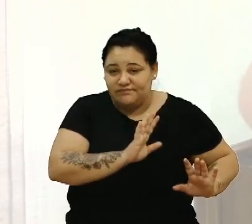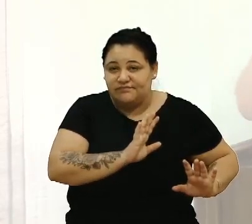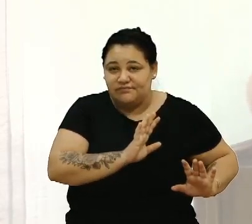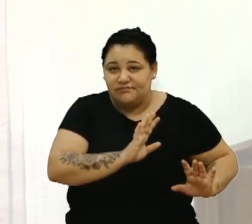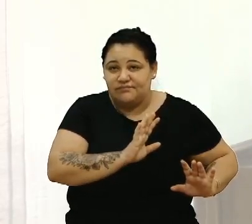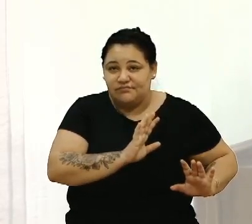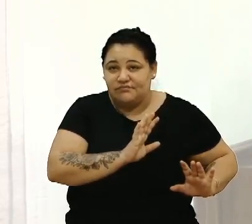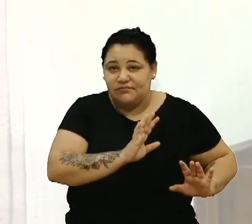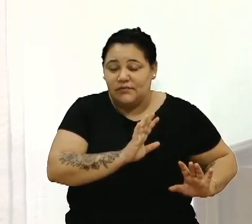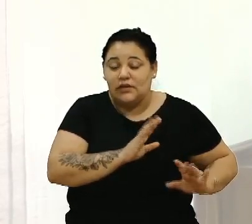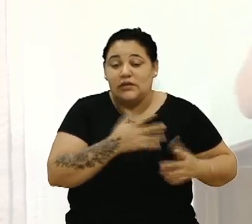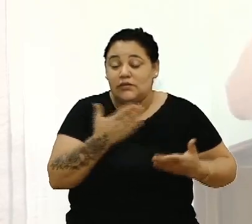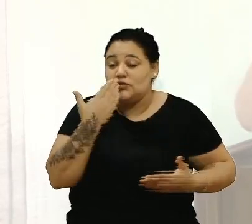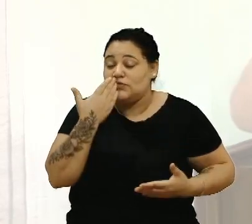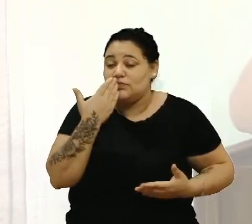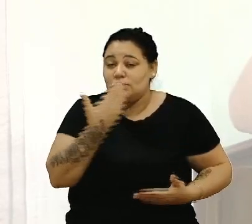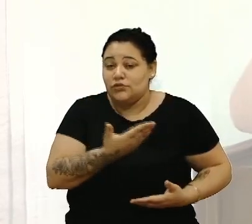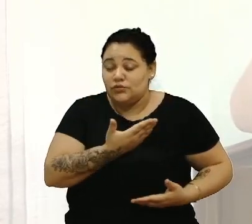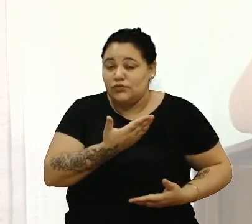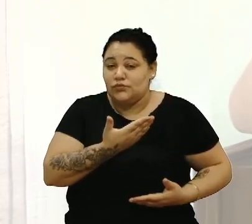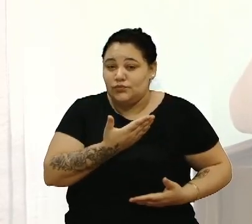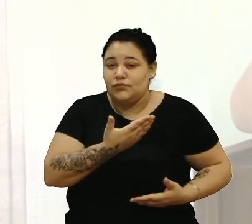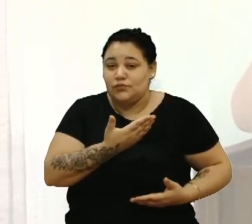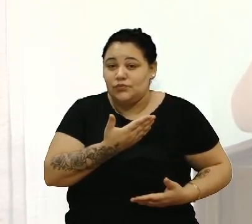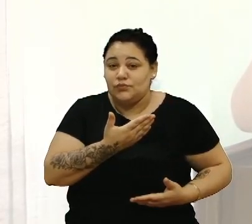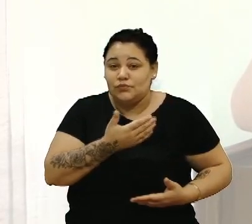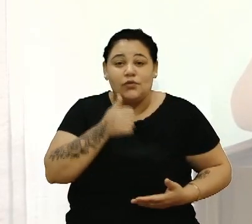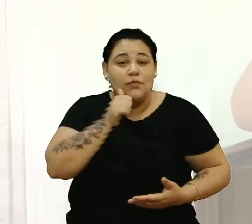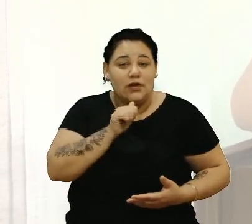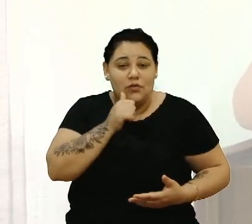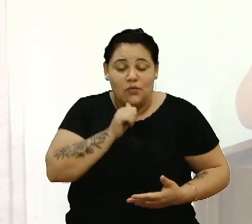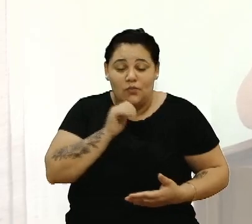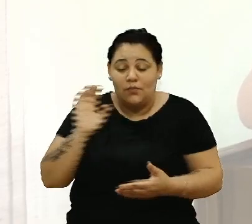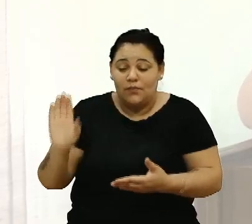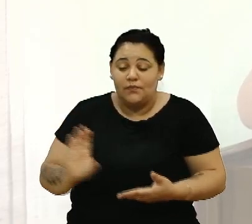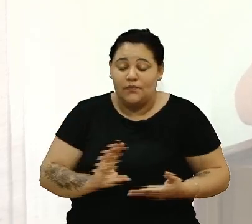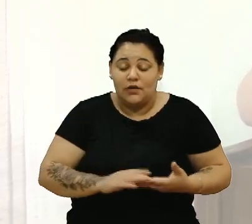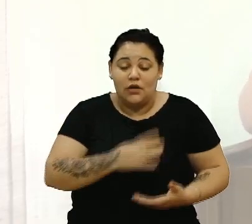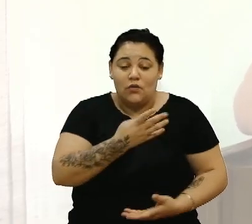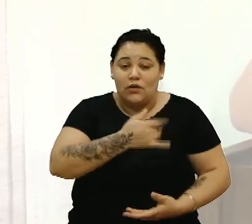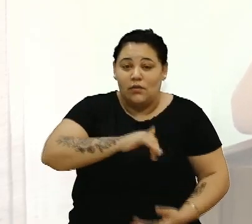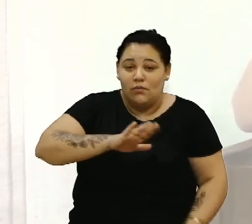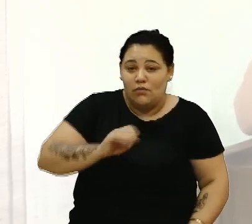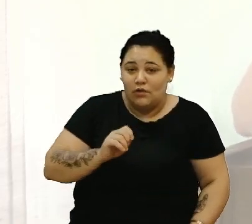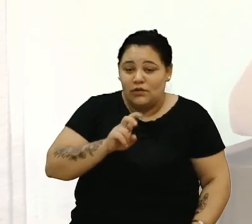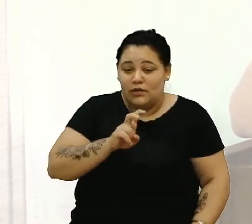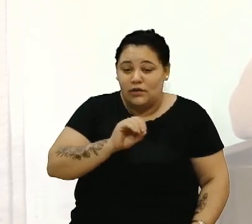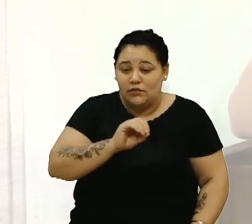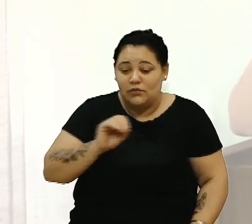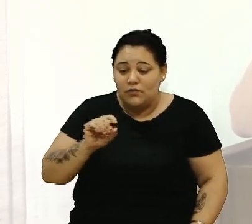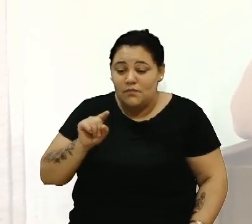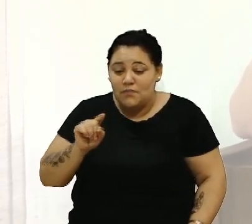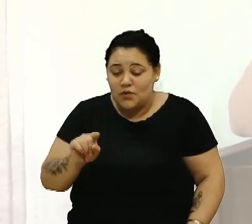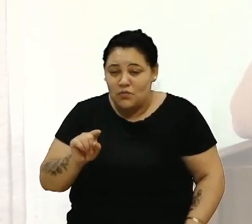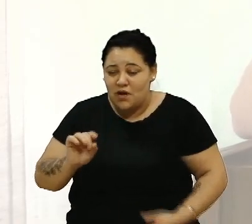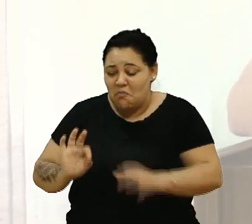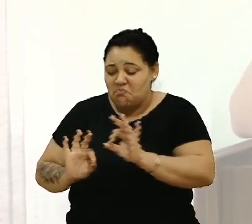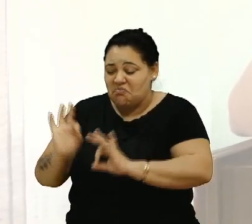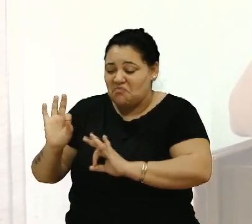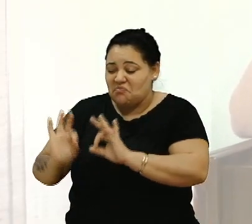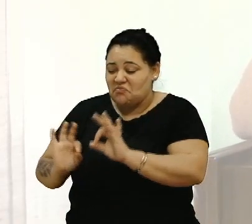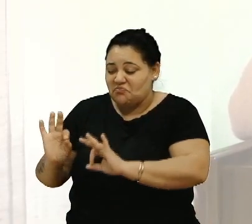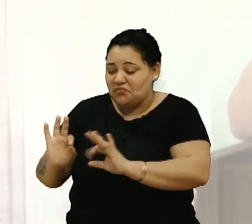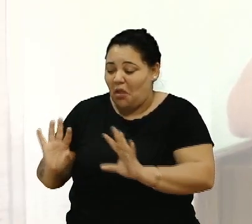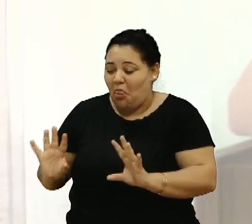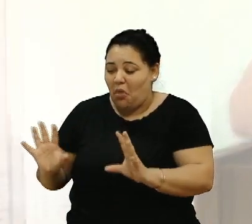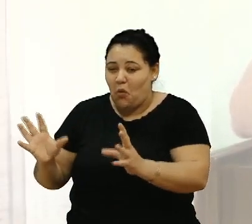federal Marcon uma emenda de 4.500.000 reais para equipar totalmente toda a UTI